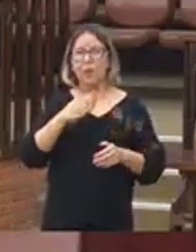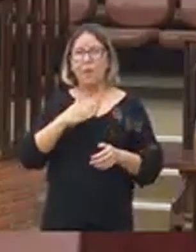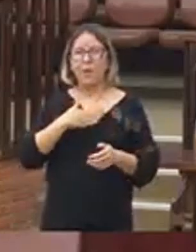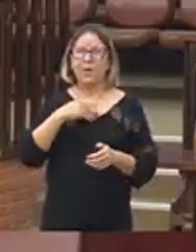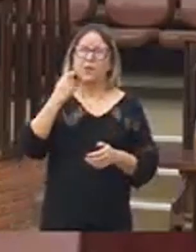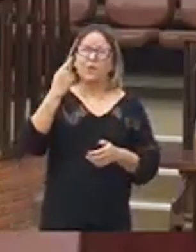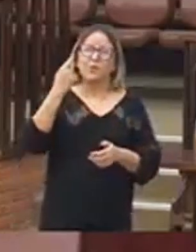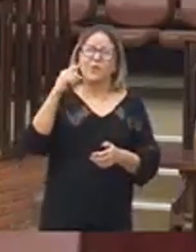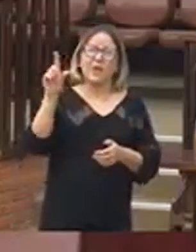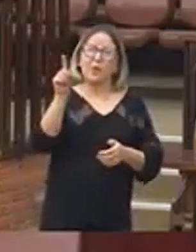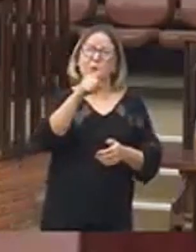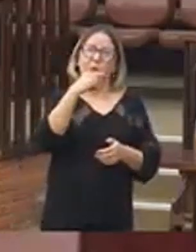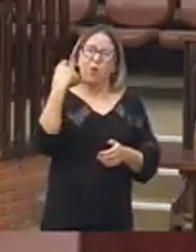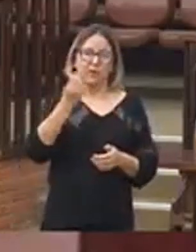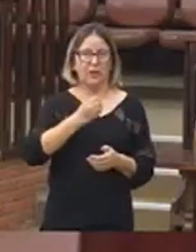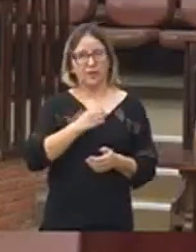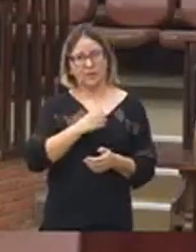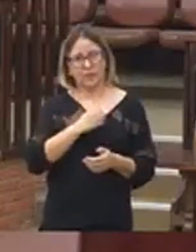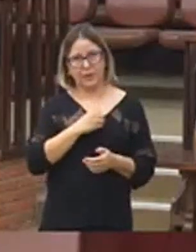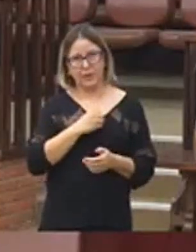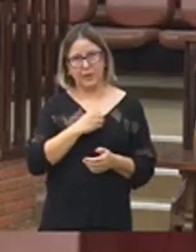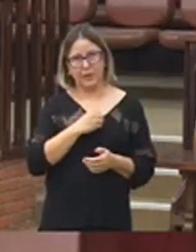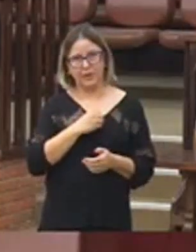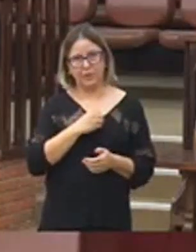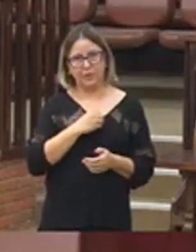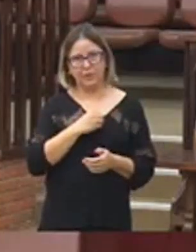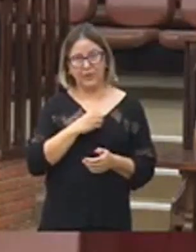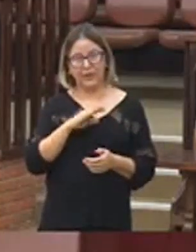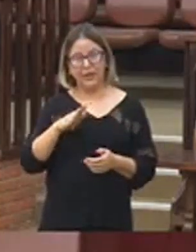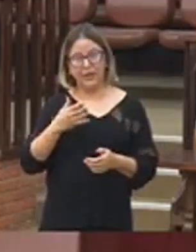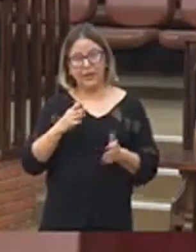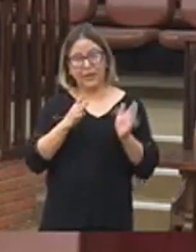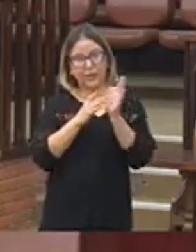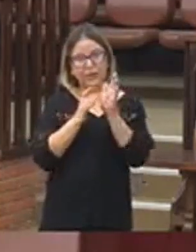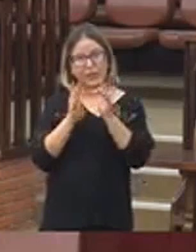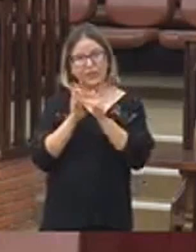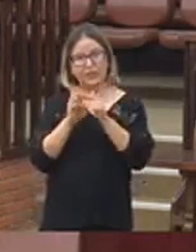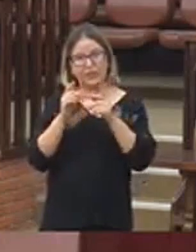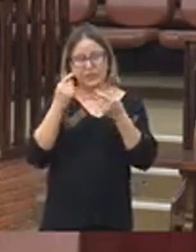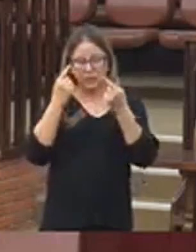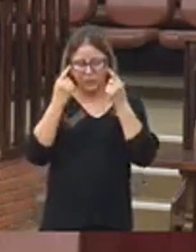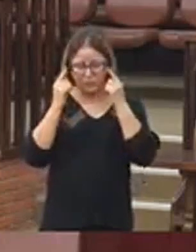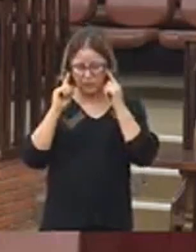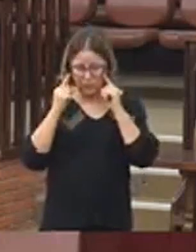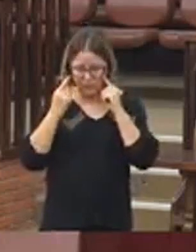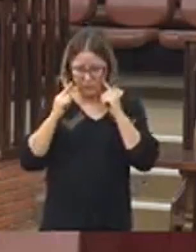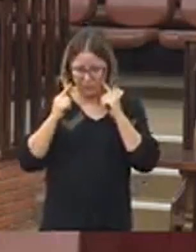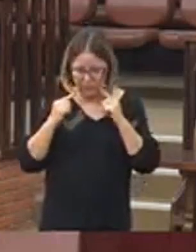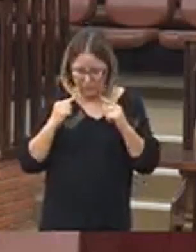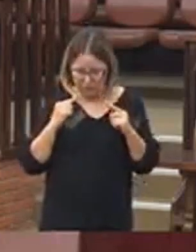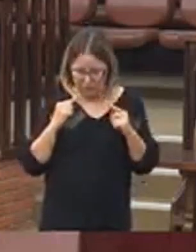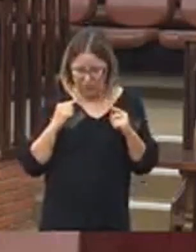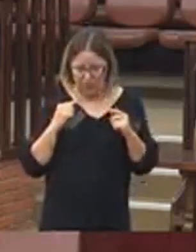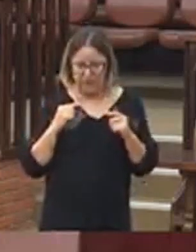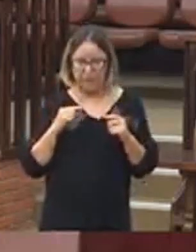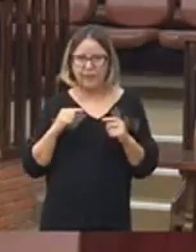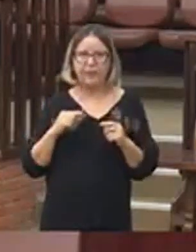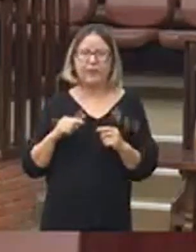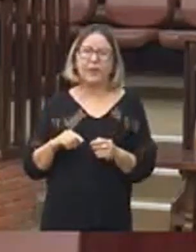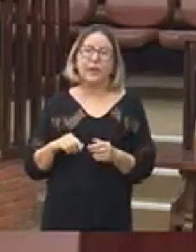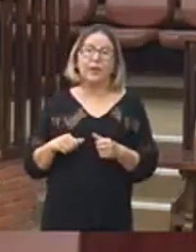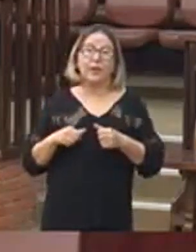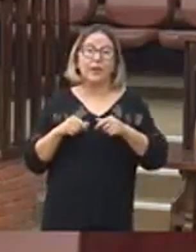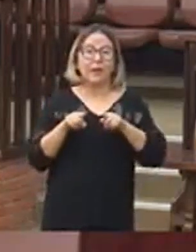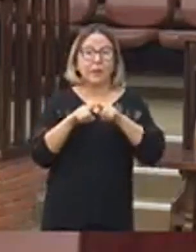pecado. Naquela hora ele chorou, e ele poderia ser atendido, mas ele estava